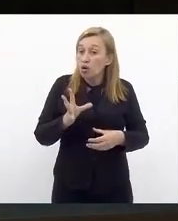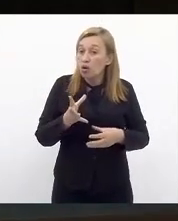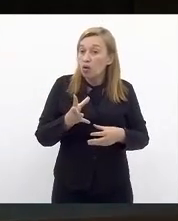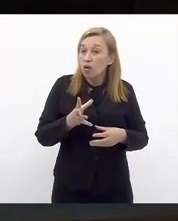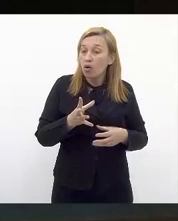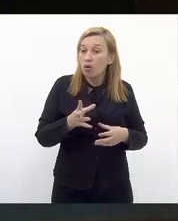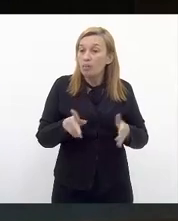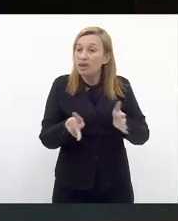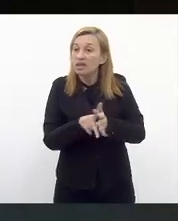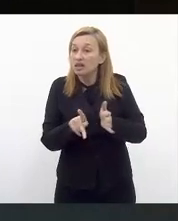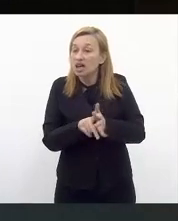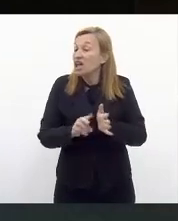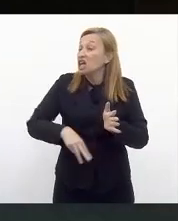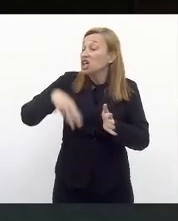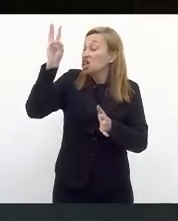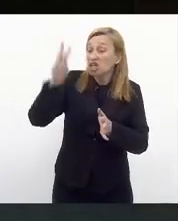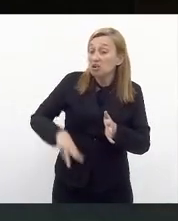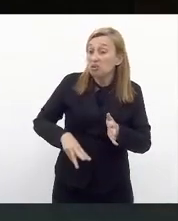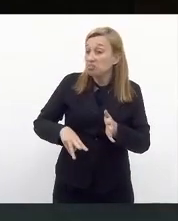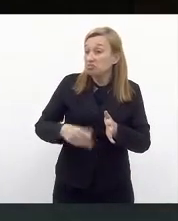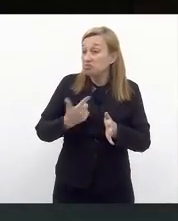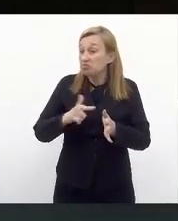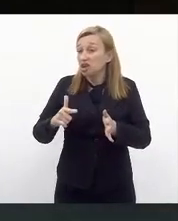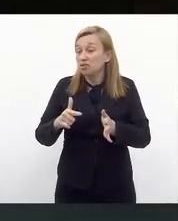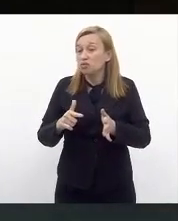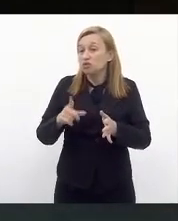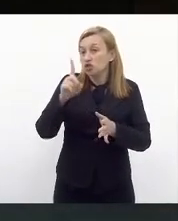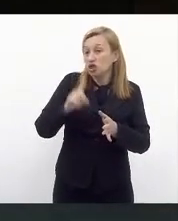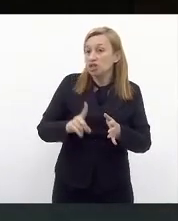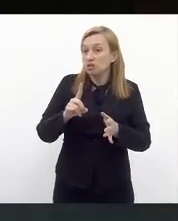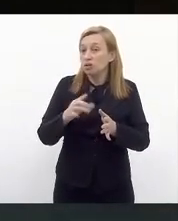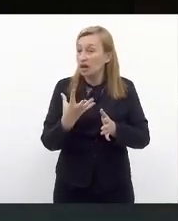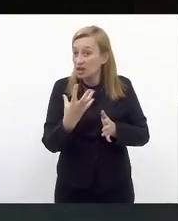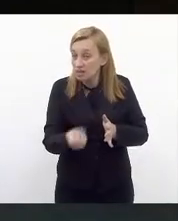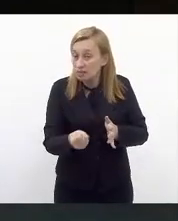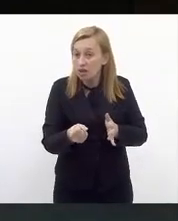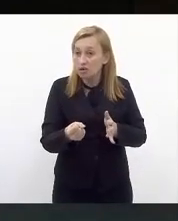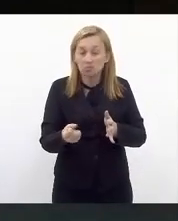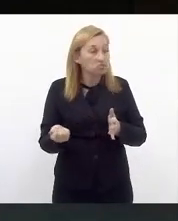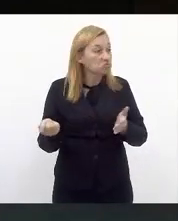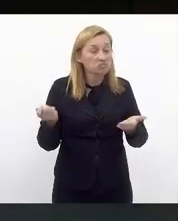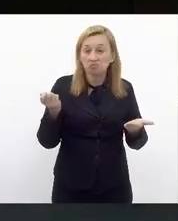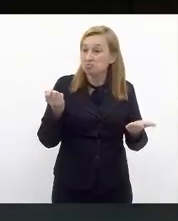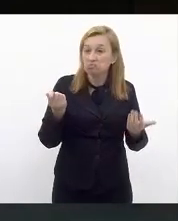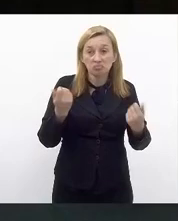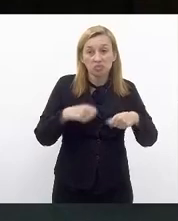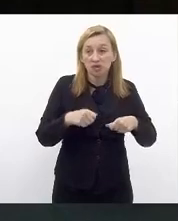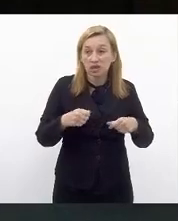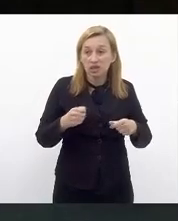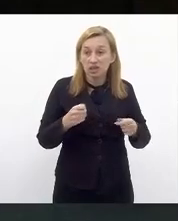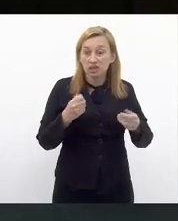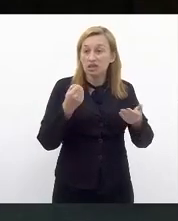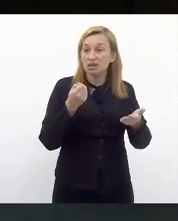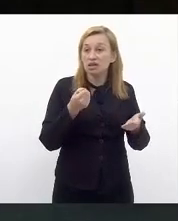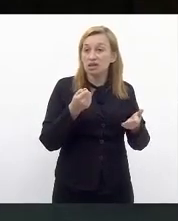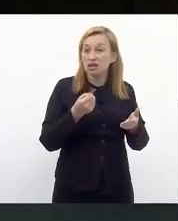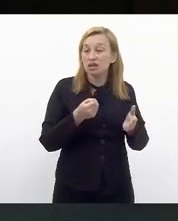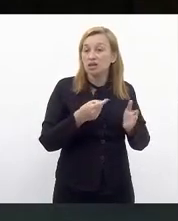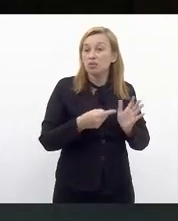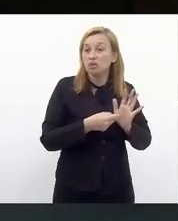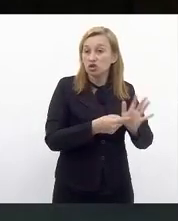aplicarão a quem não tem esse direito adquirido não precisa apontar na lei porque a hora que eu apontar eu efetivamente